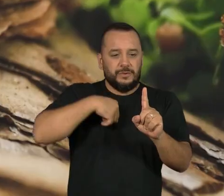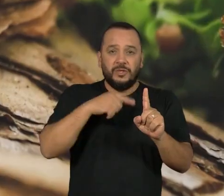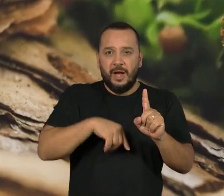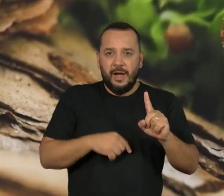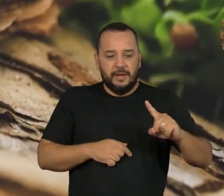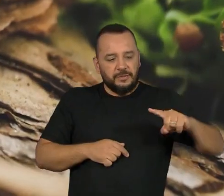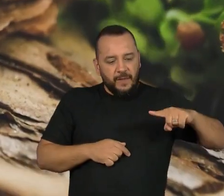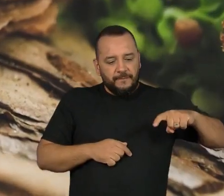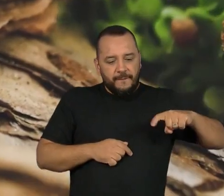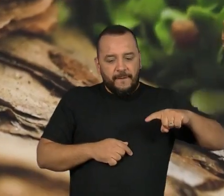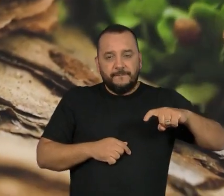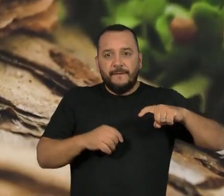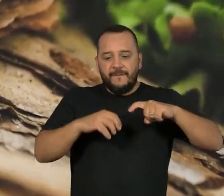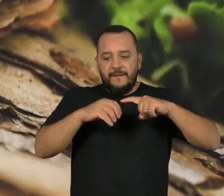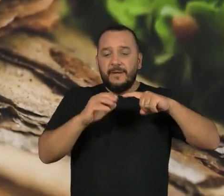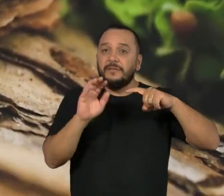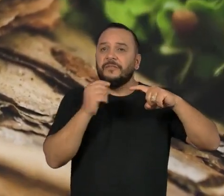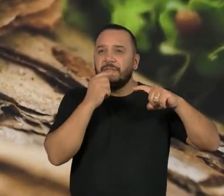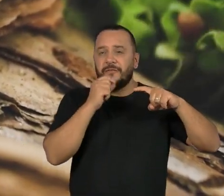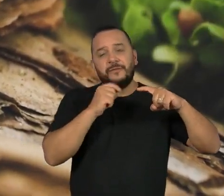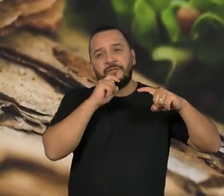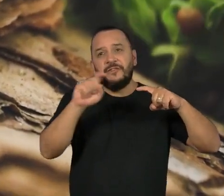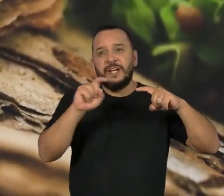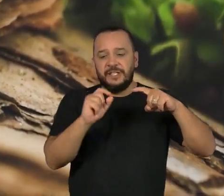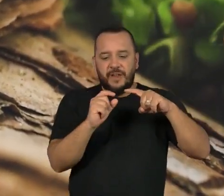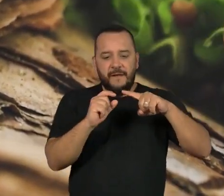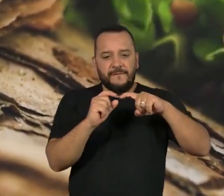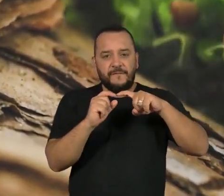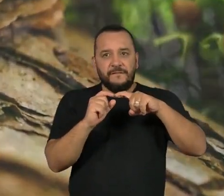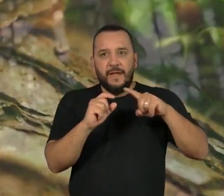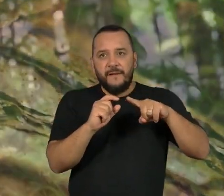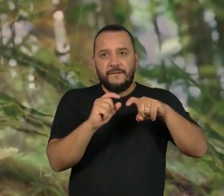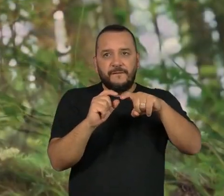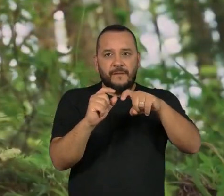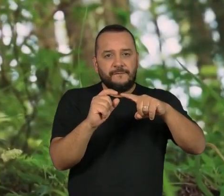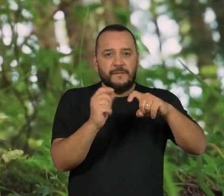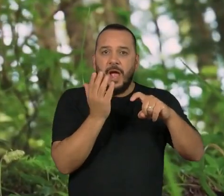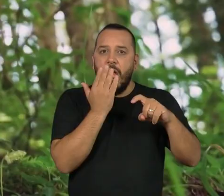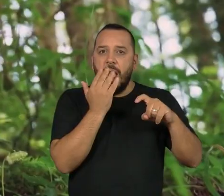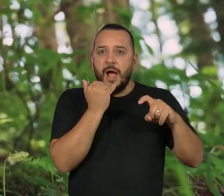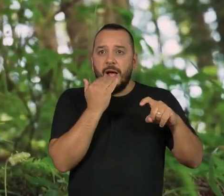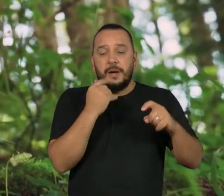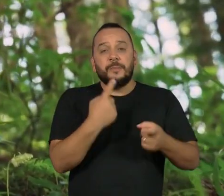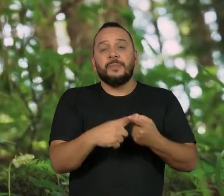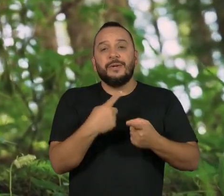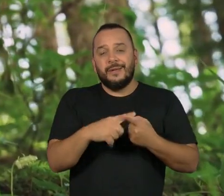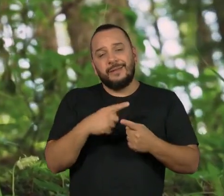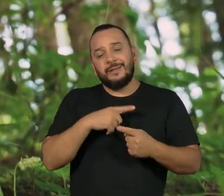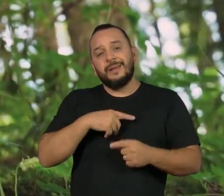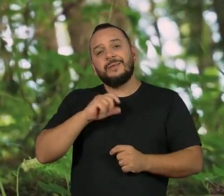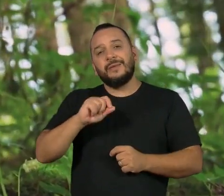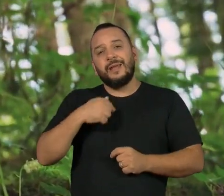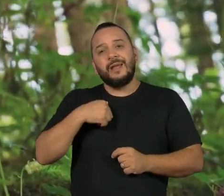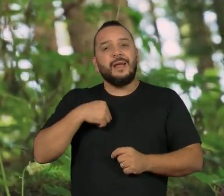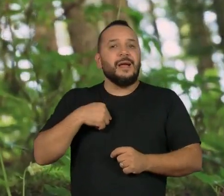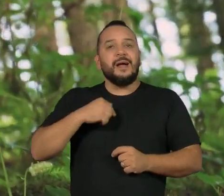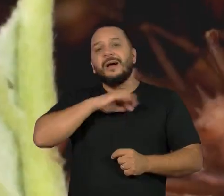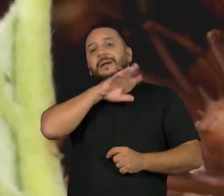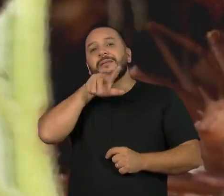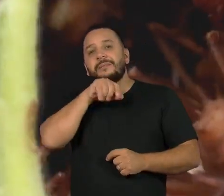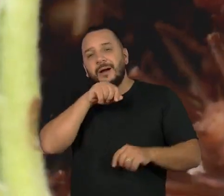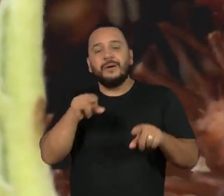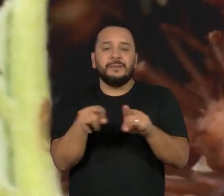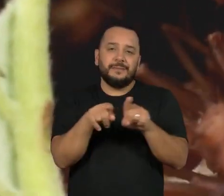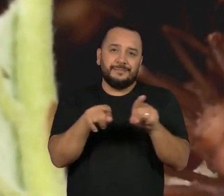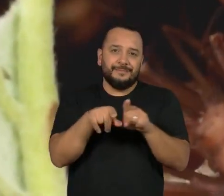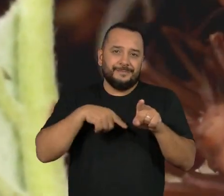de matéria orgânica, farta na época pela grande quantidade de animais e plantas em decomposição.